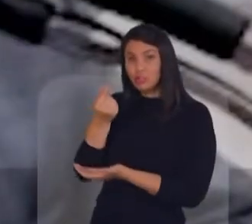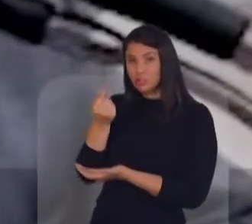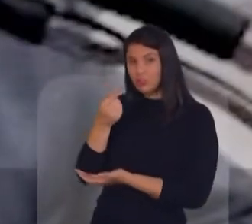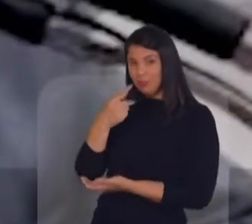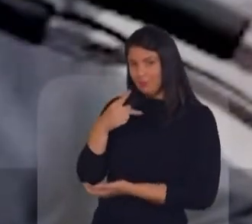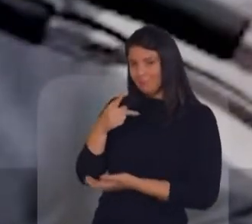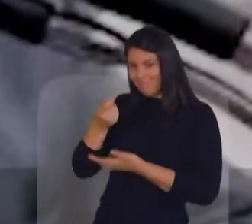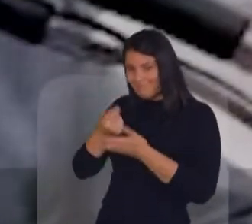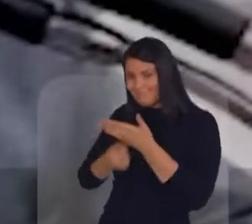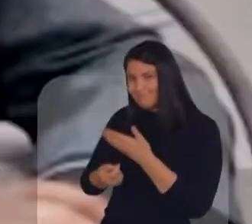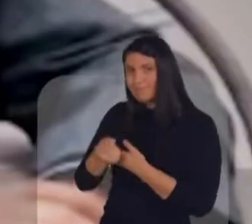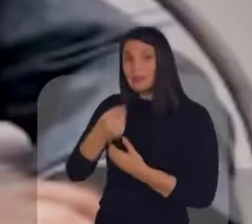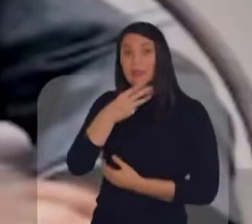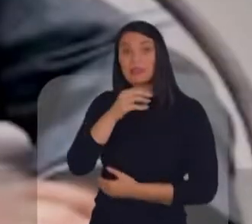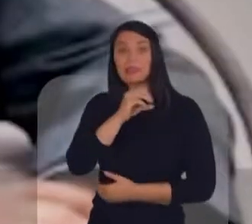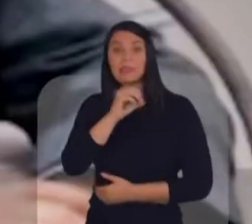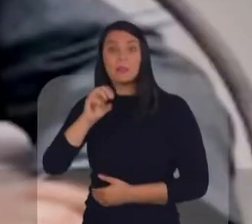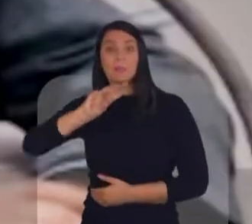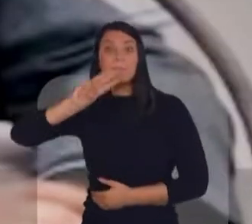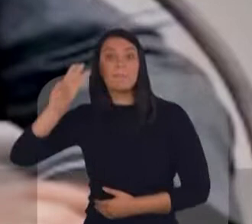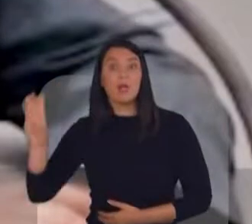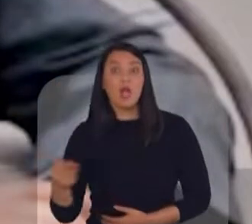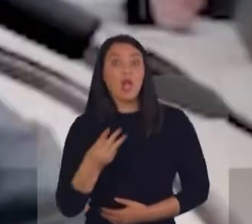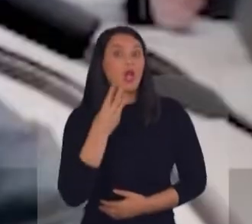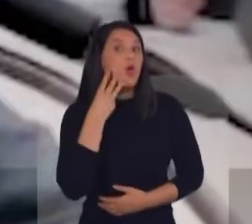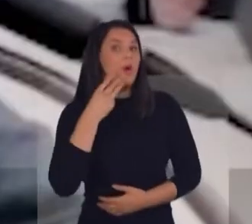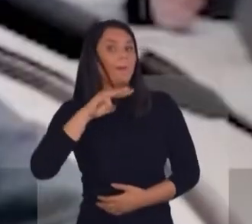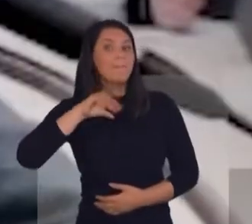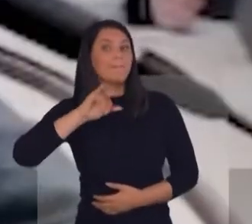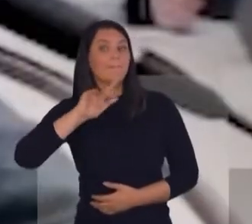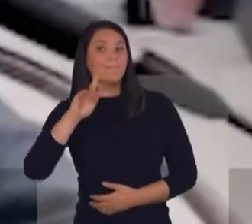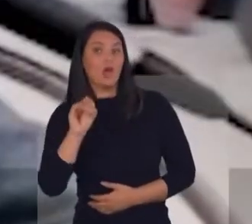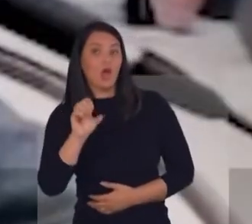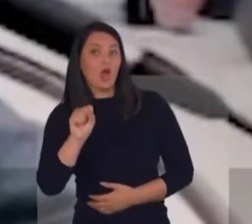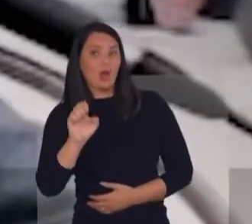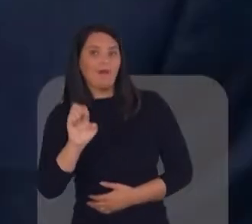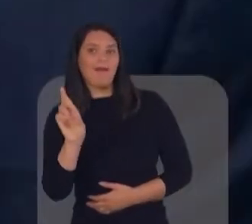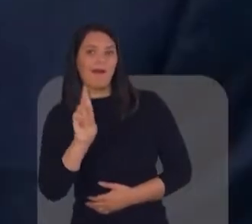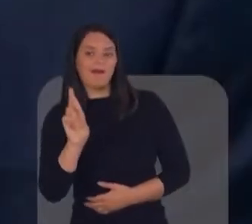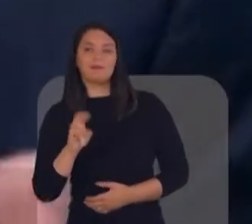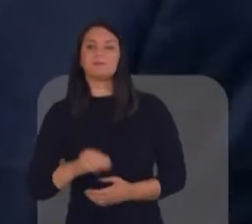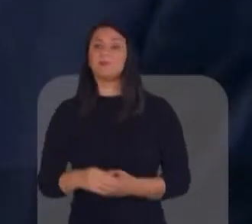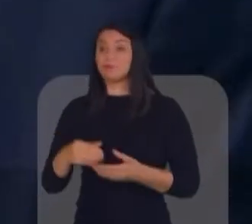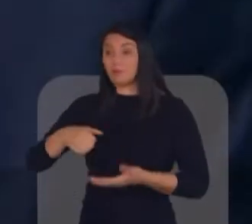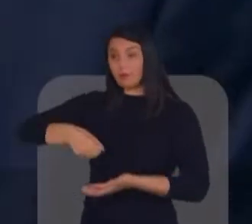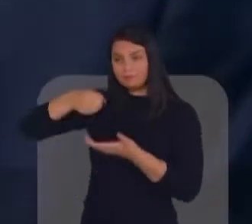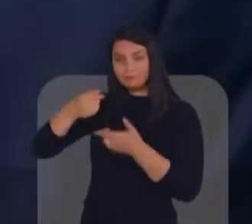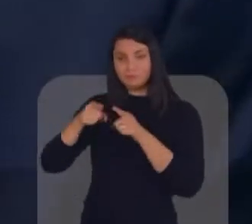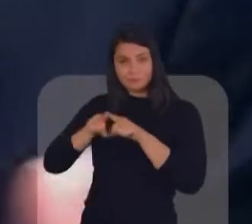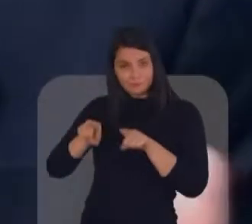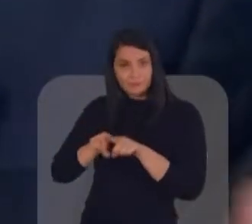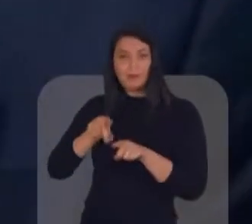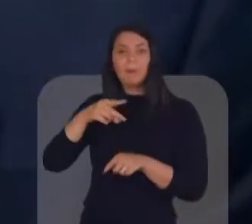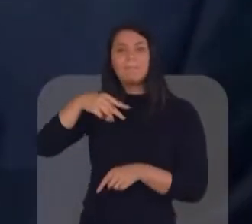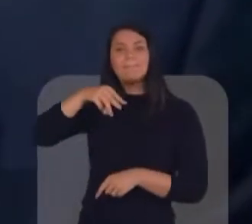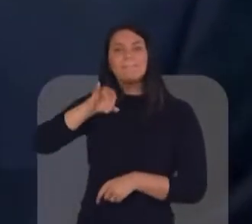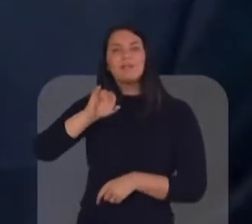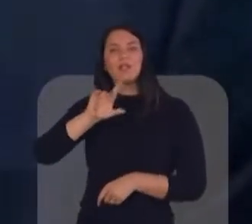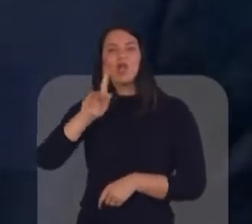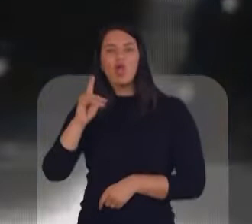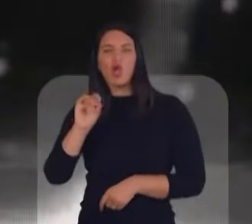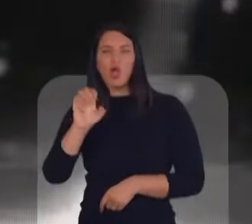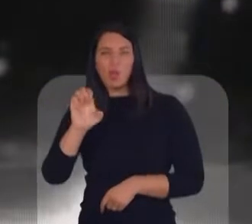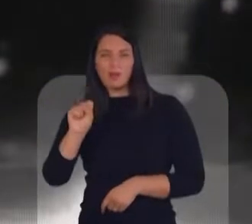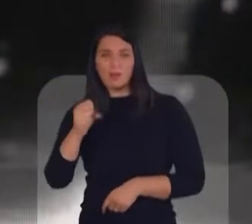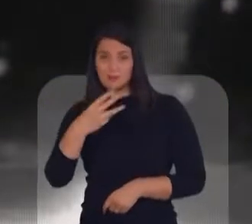um pacote de propinas para o presidente Lula, 300 milhões de reais. Eu acabei disponibilizando para ele ao redor de 300 milhões de